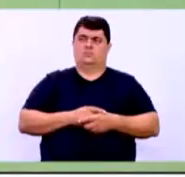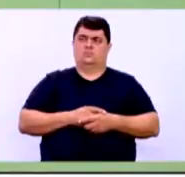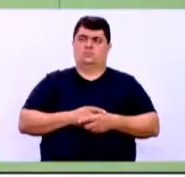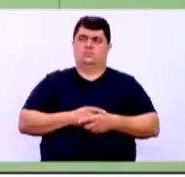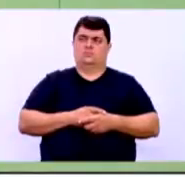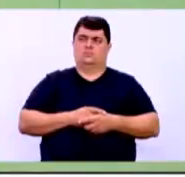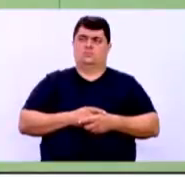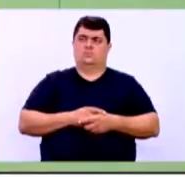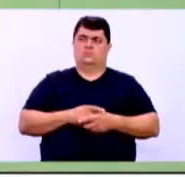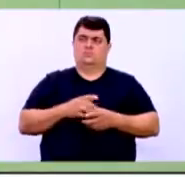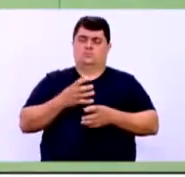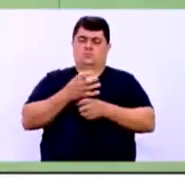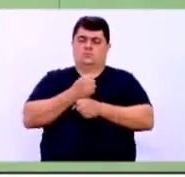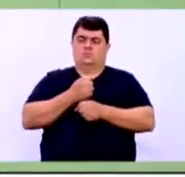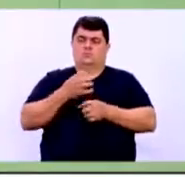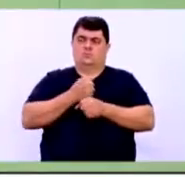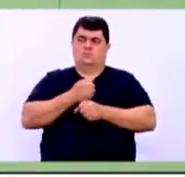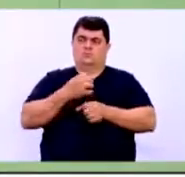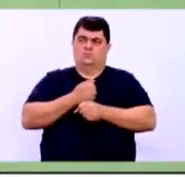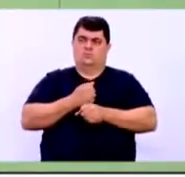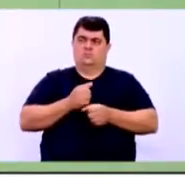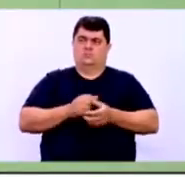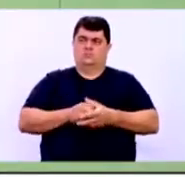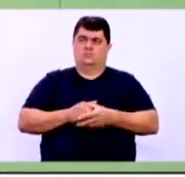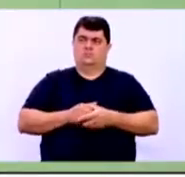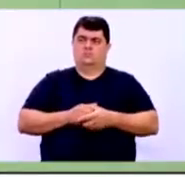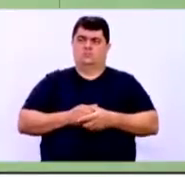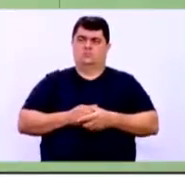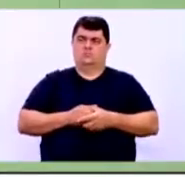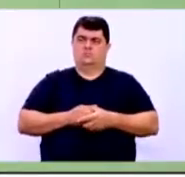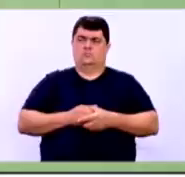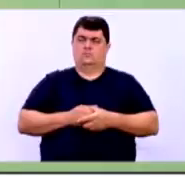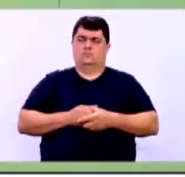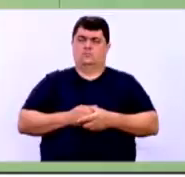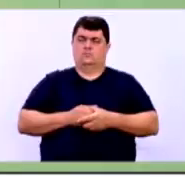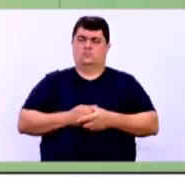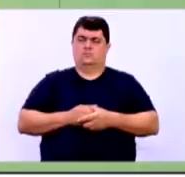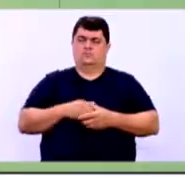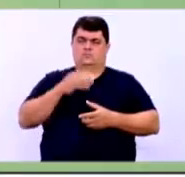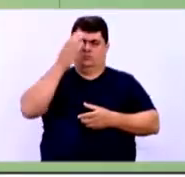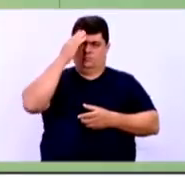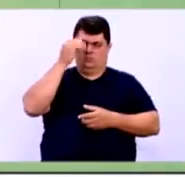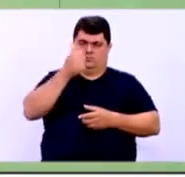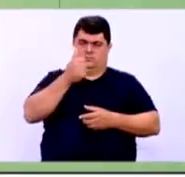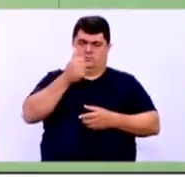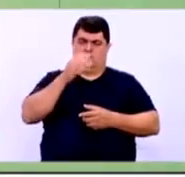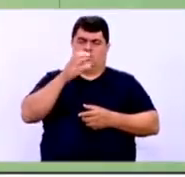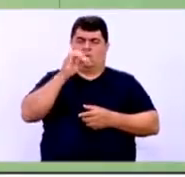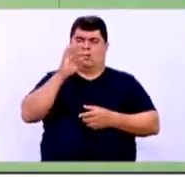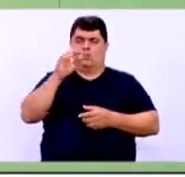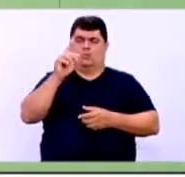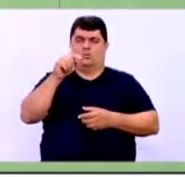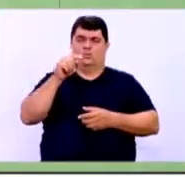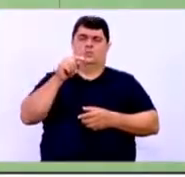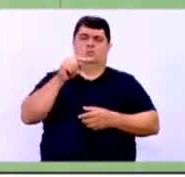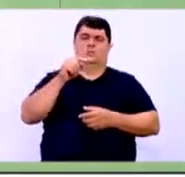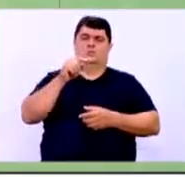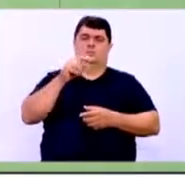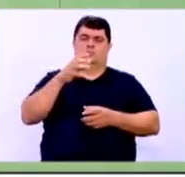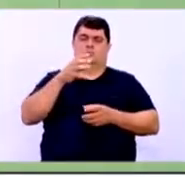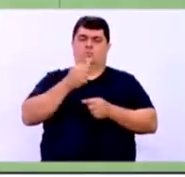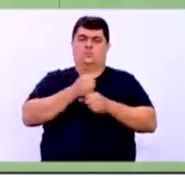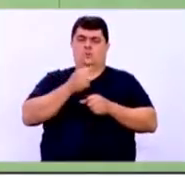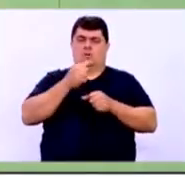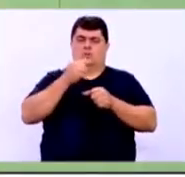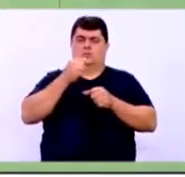Esse mais esse é igual a esse. Entenderam? Então, o custo da mercadoria vendida é a